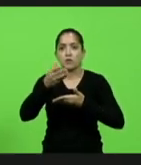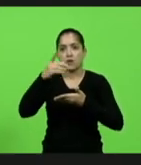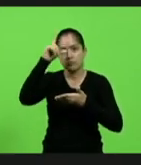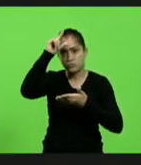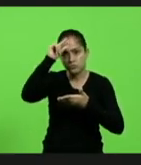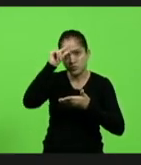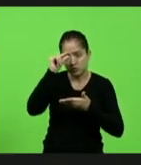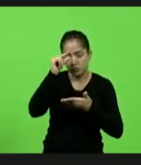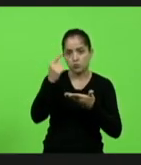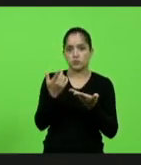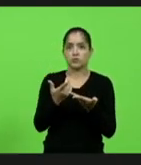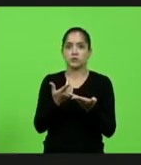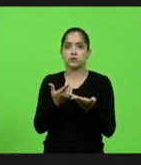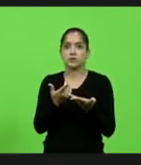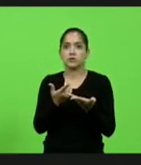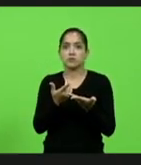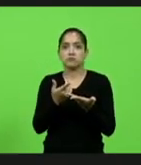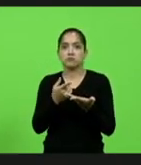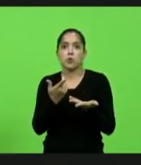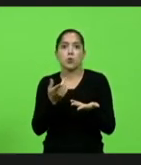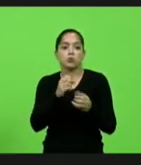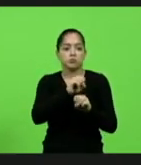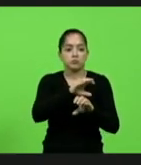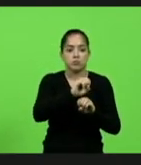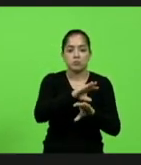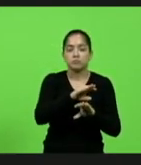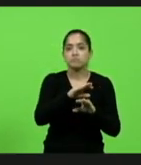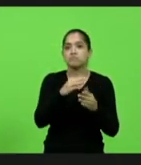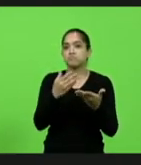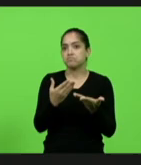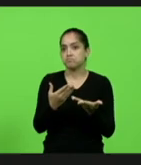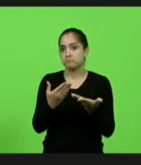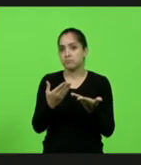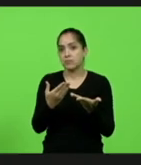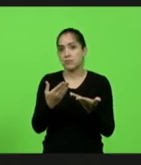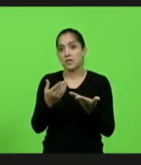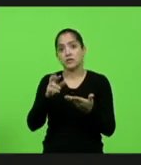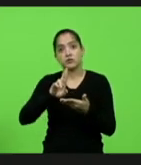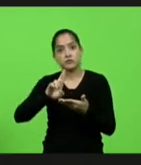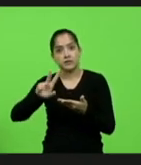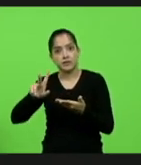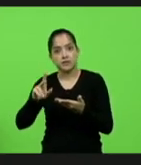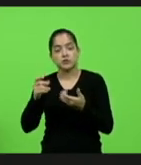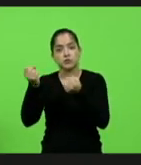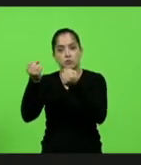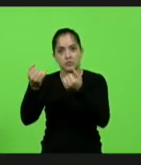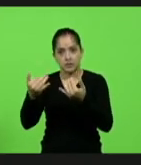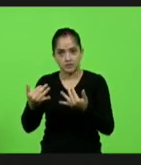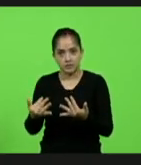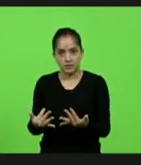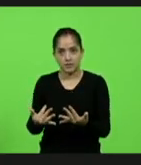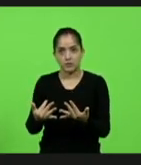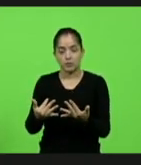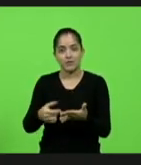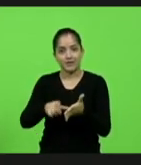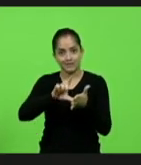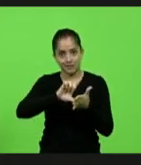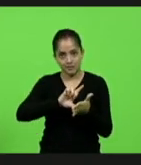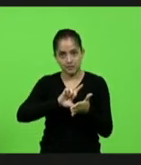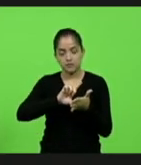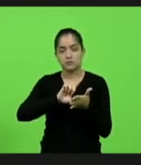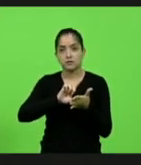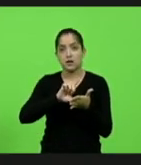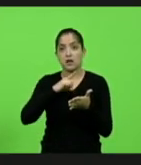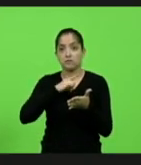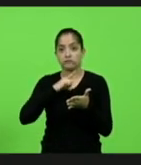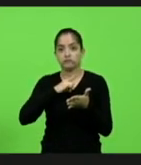têm nenhuma base científica real. Muito pelo contrário, como o doutor Alexandre acabou de falar na minha fala precedente, nós temos os